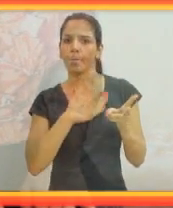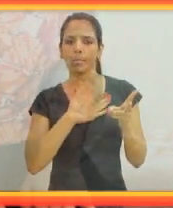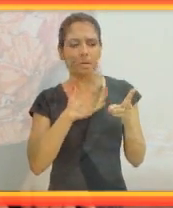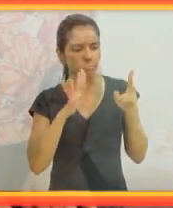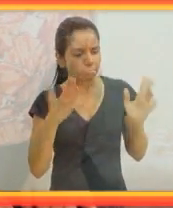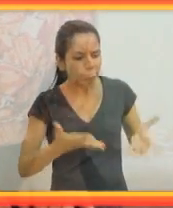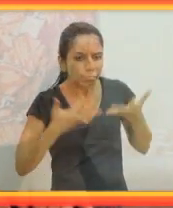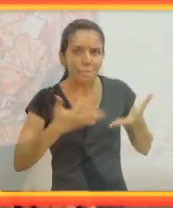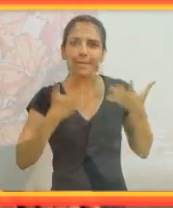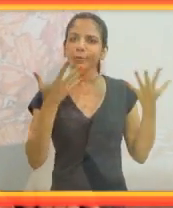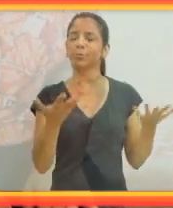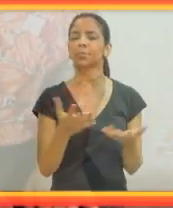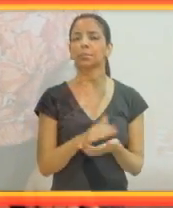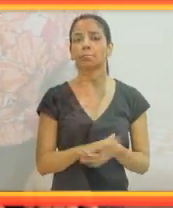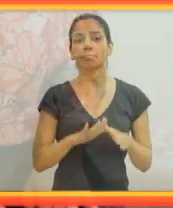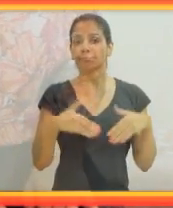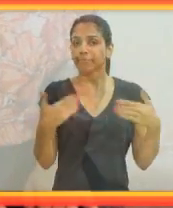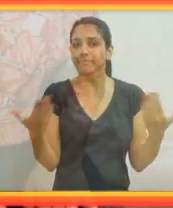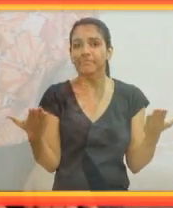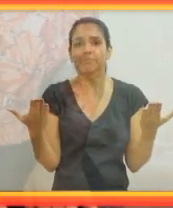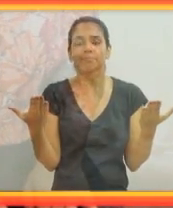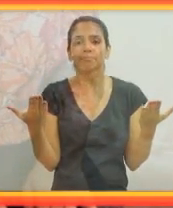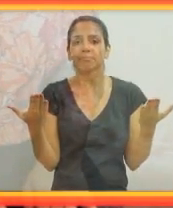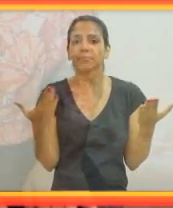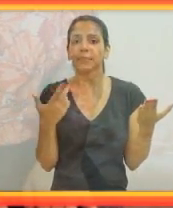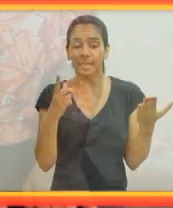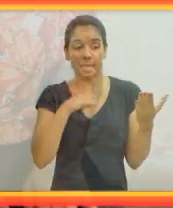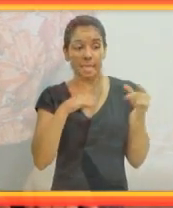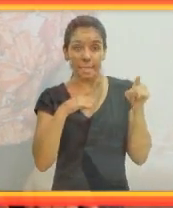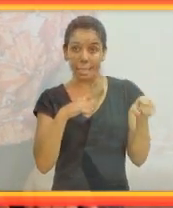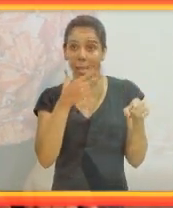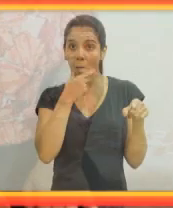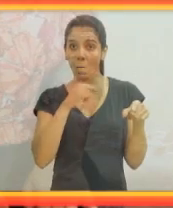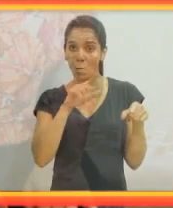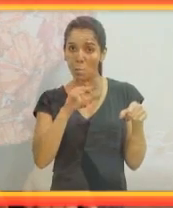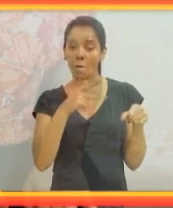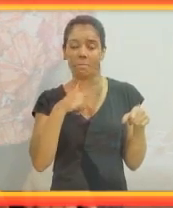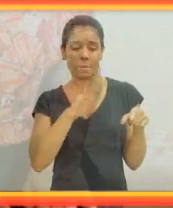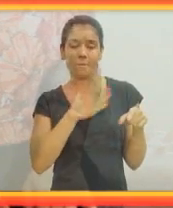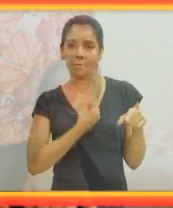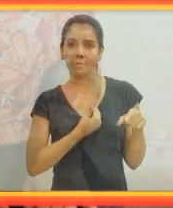me incentivando. Então, ter